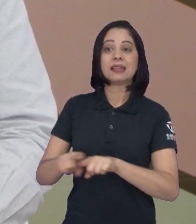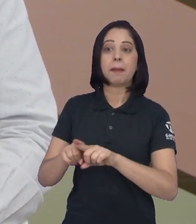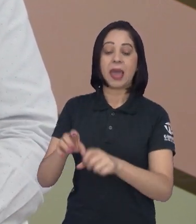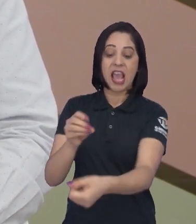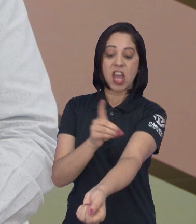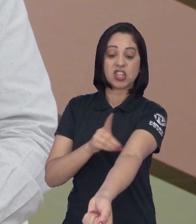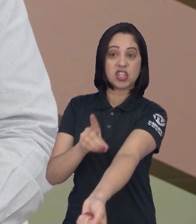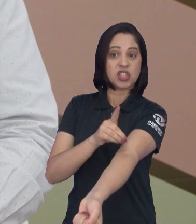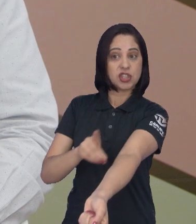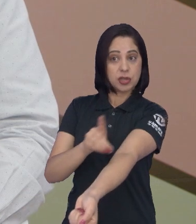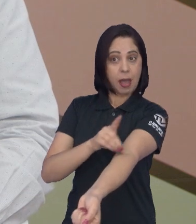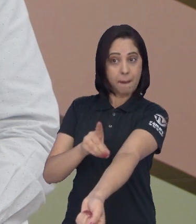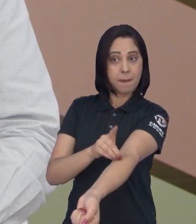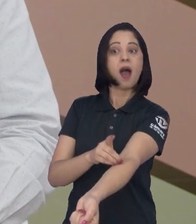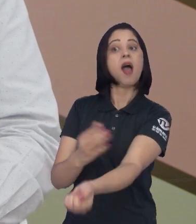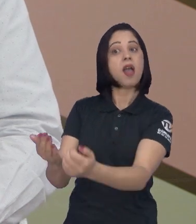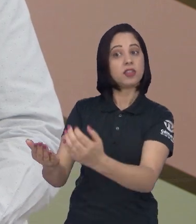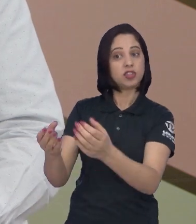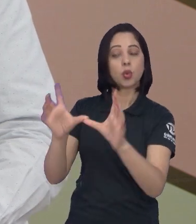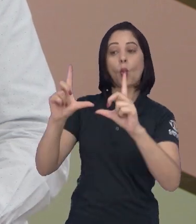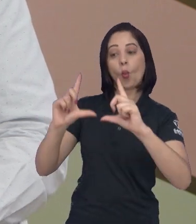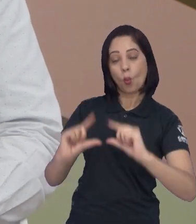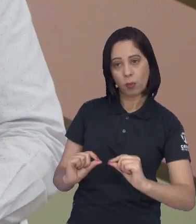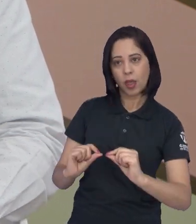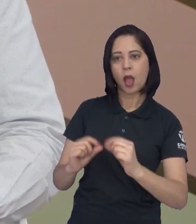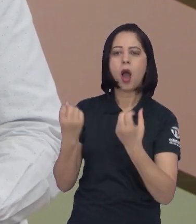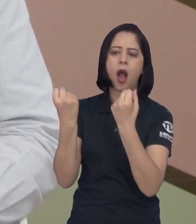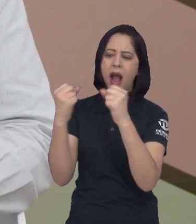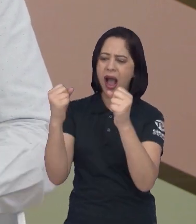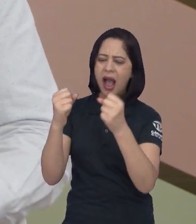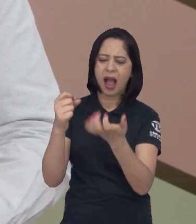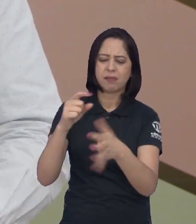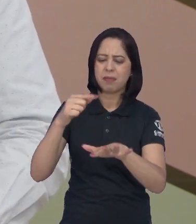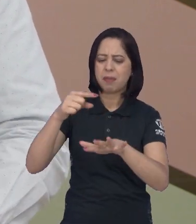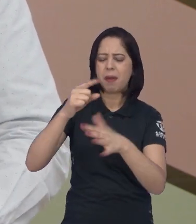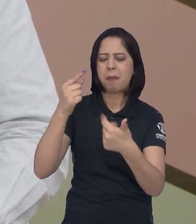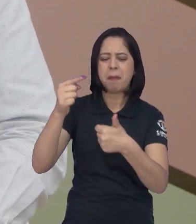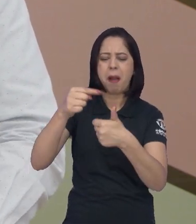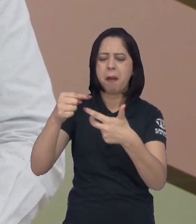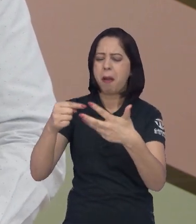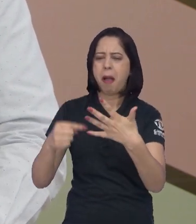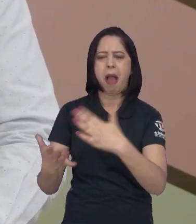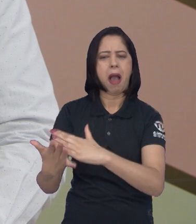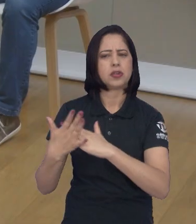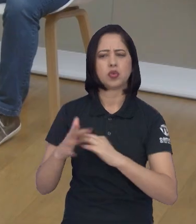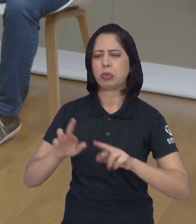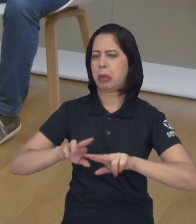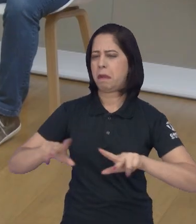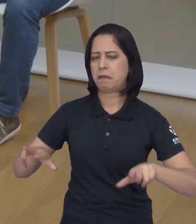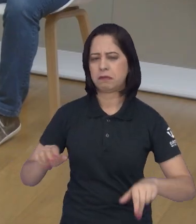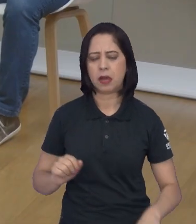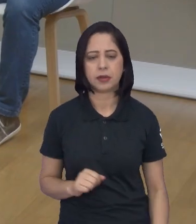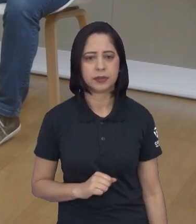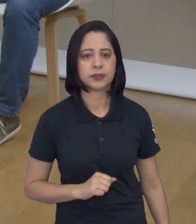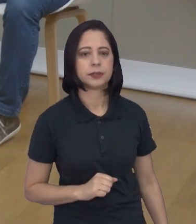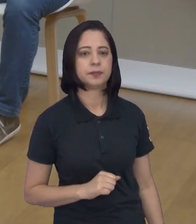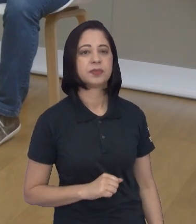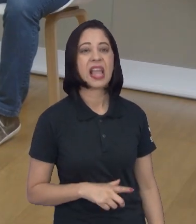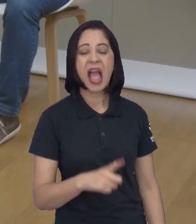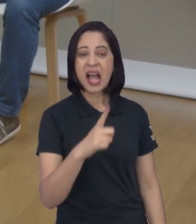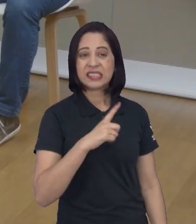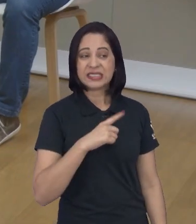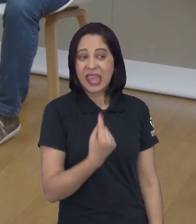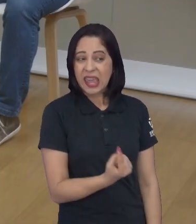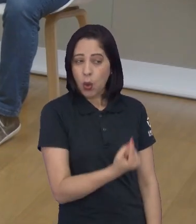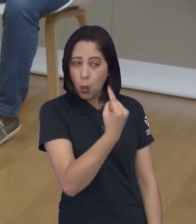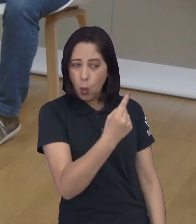demais o sistema cardiocirculatório então o exercício físico ele é benéfico de várias formas Tá certo Doutor e Existe algum exercício